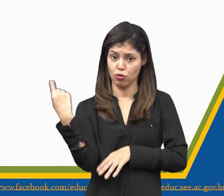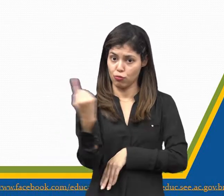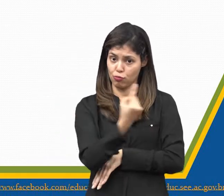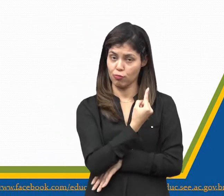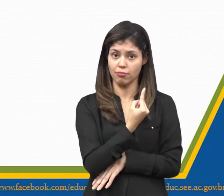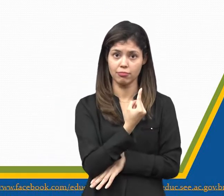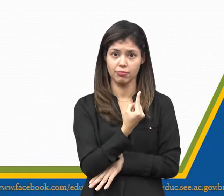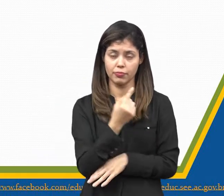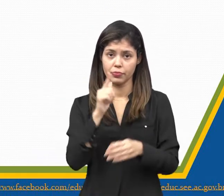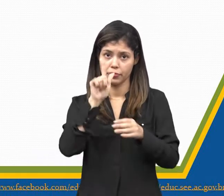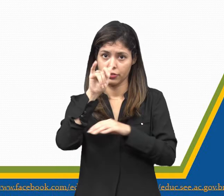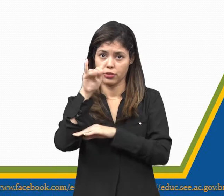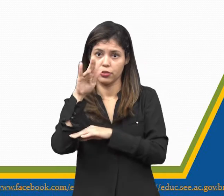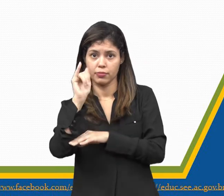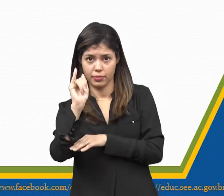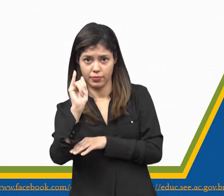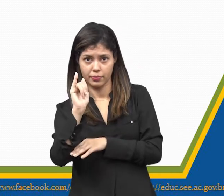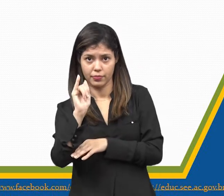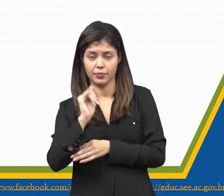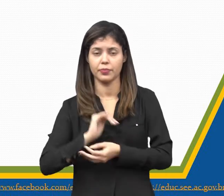gibis. Formato